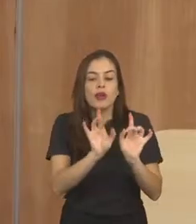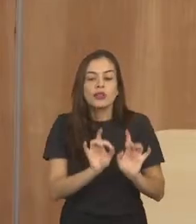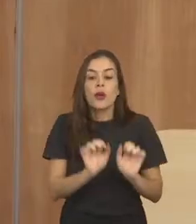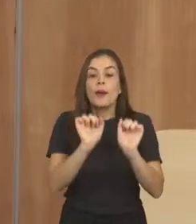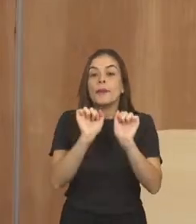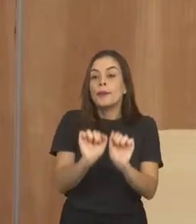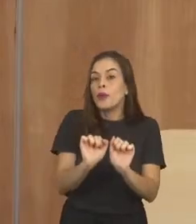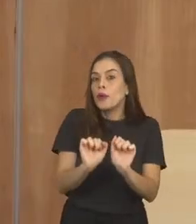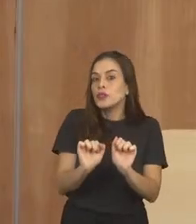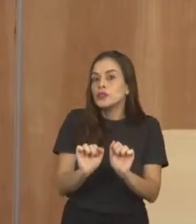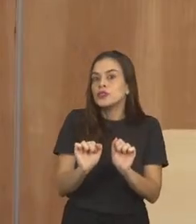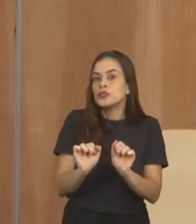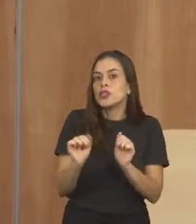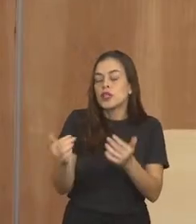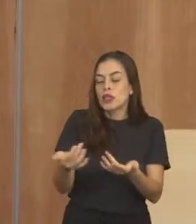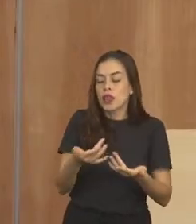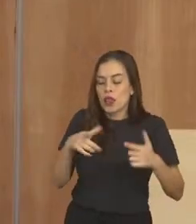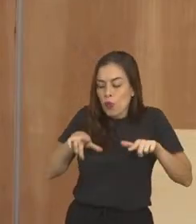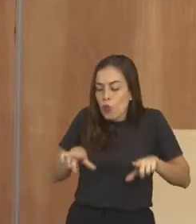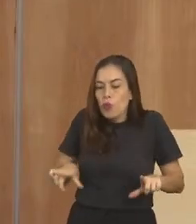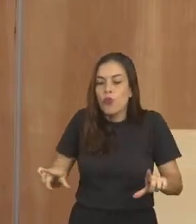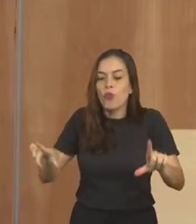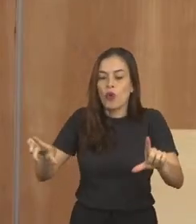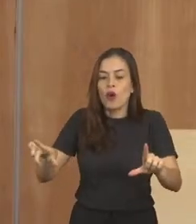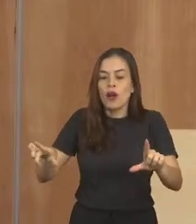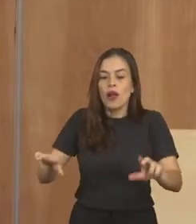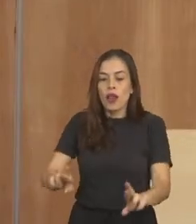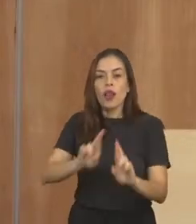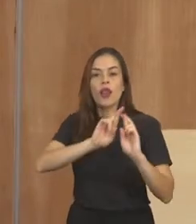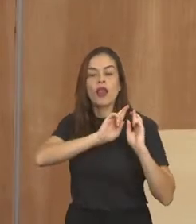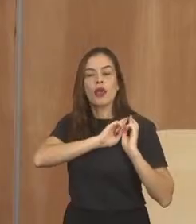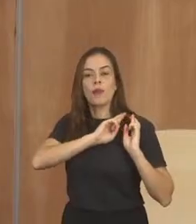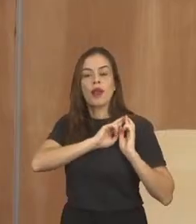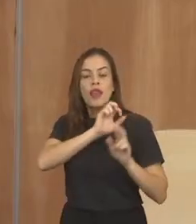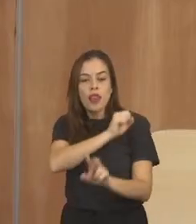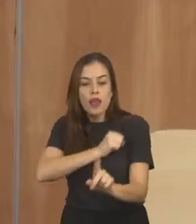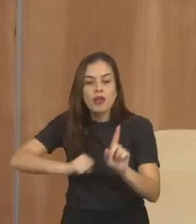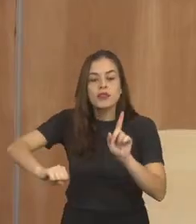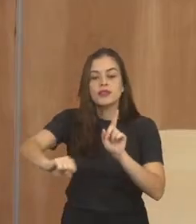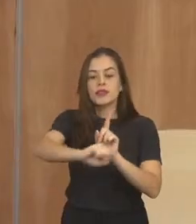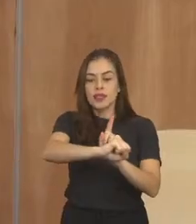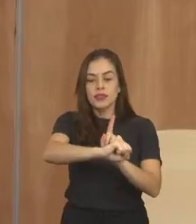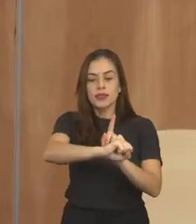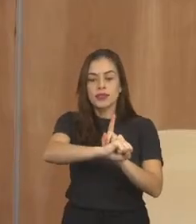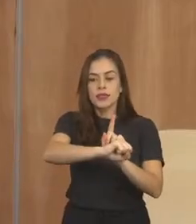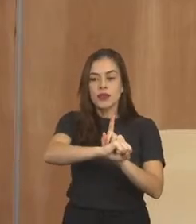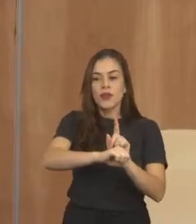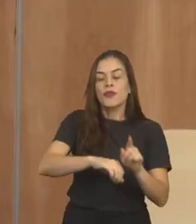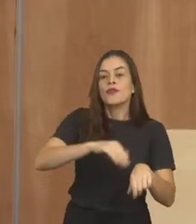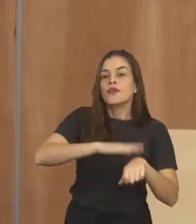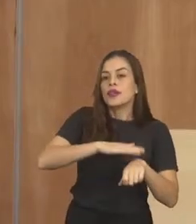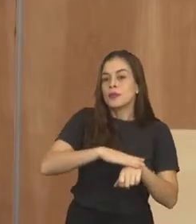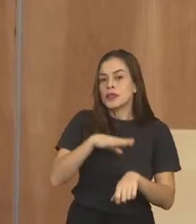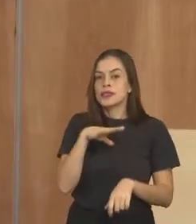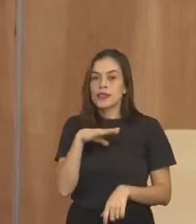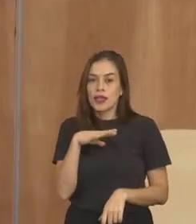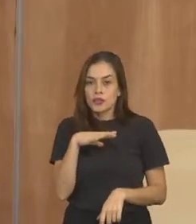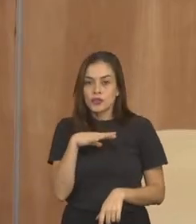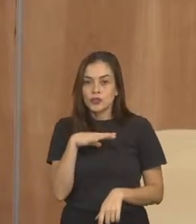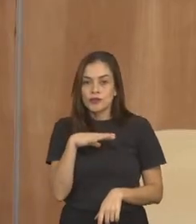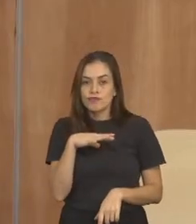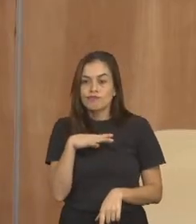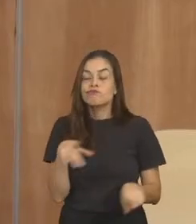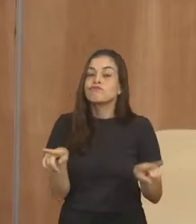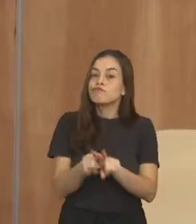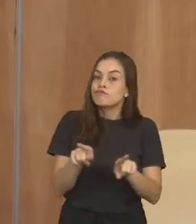poderão receber um certificado de responsabilidade social emitido pelo município,